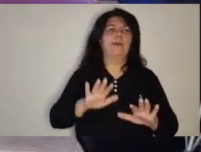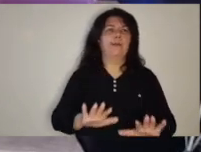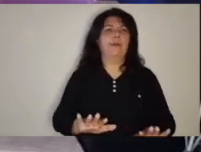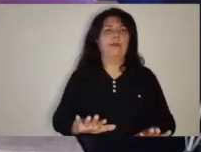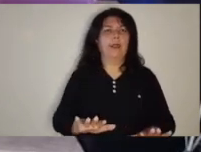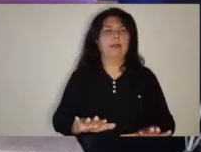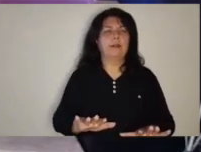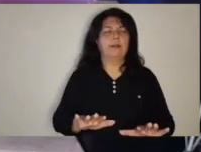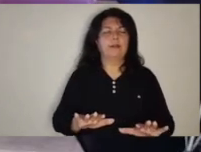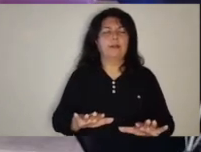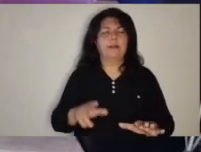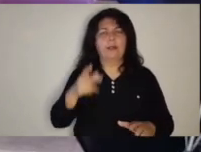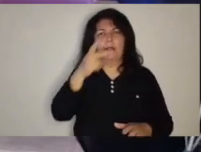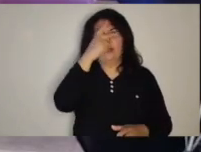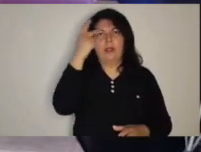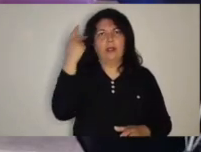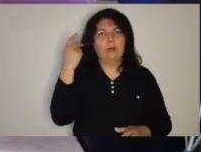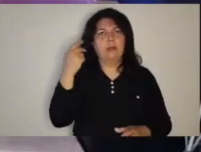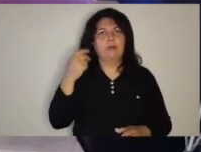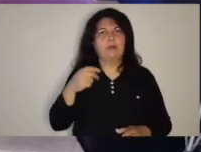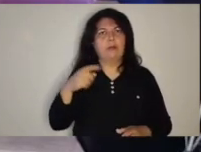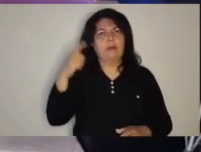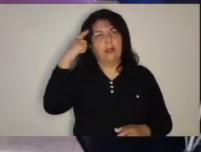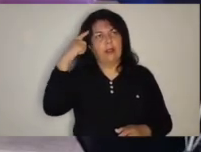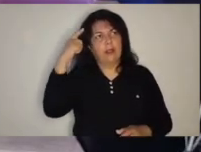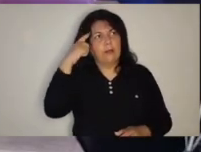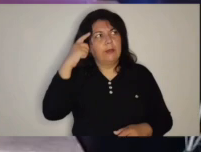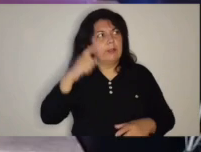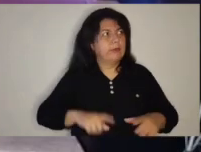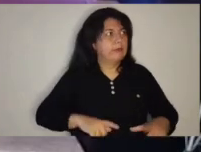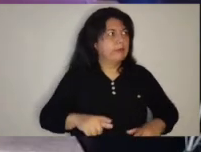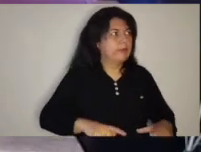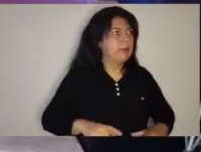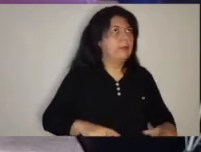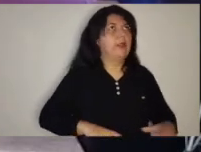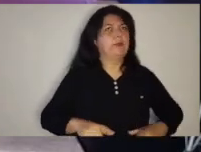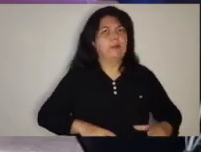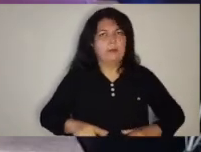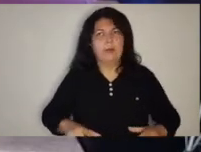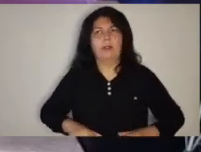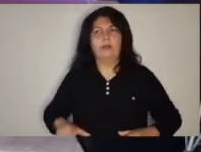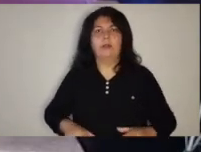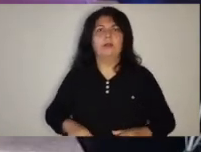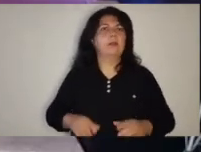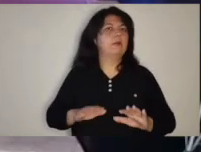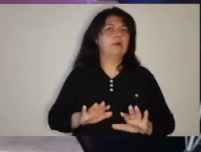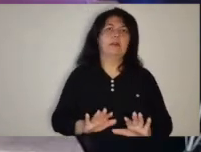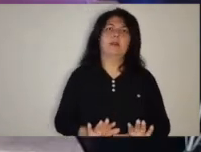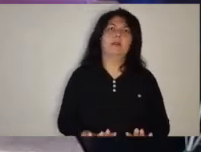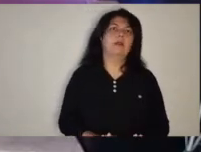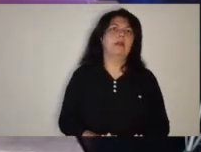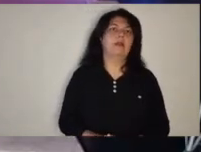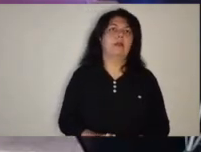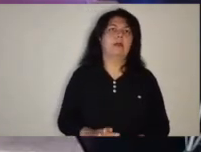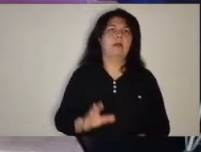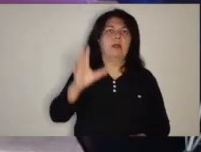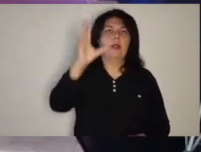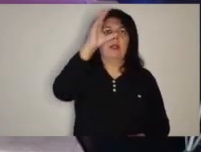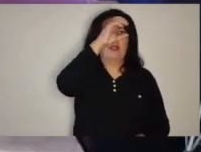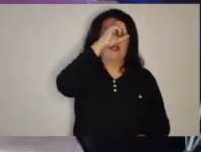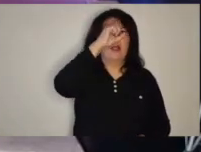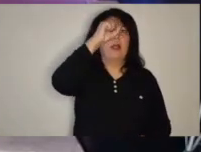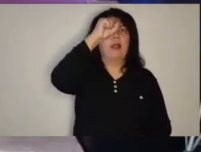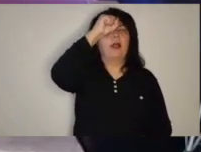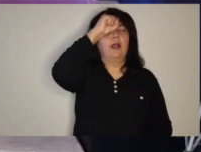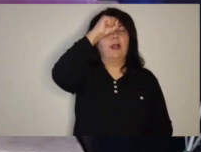daquela paisagem maravilhosa, só que a pessoa, ela não desliga. Ela continua lá, não, mas